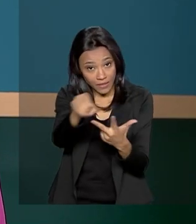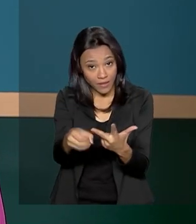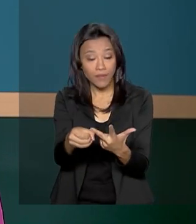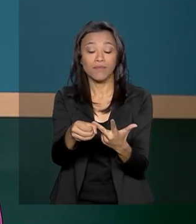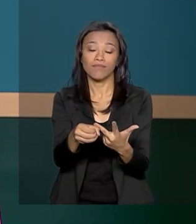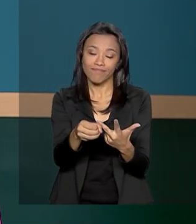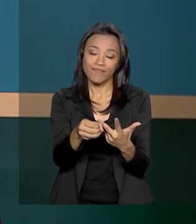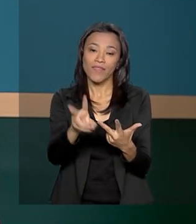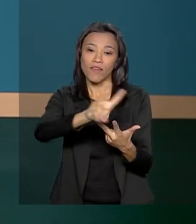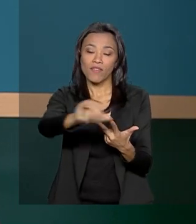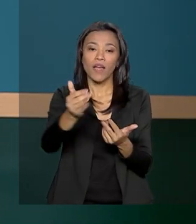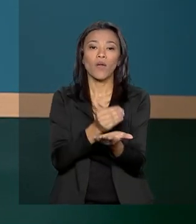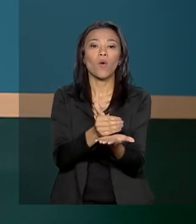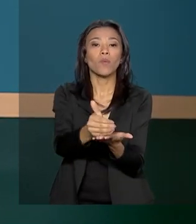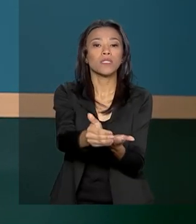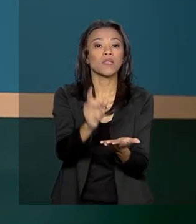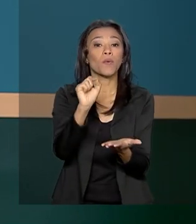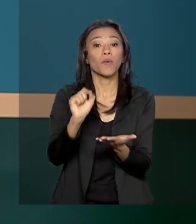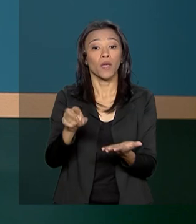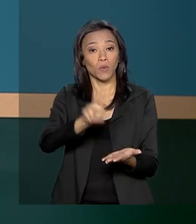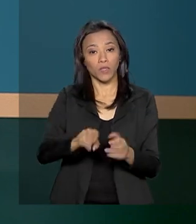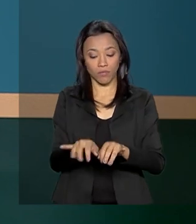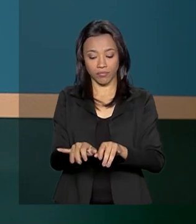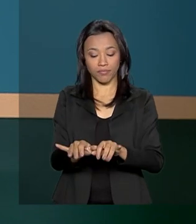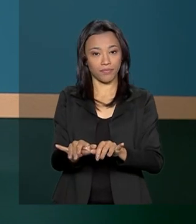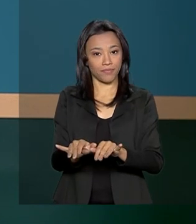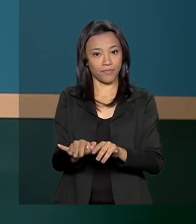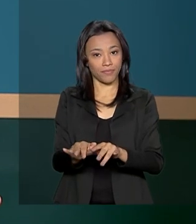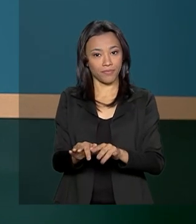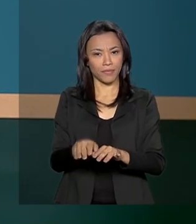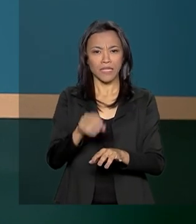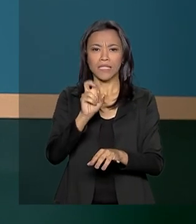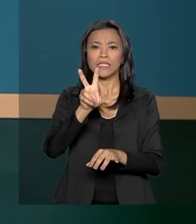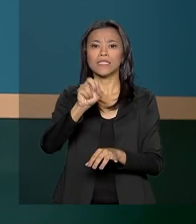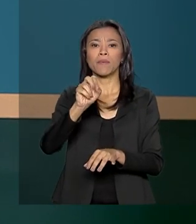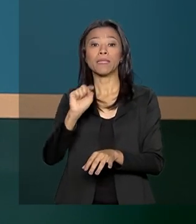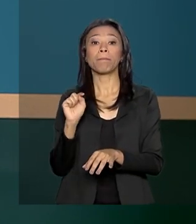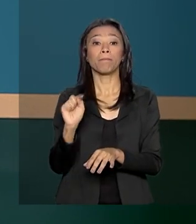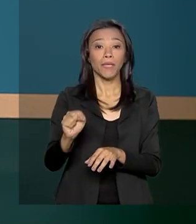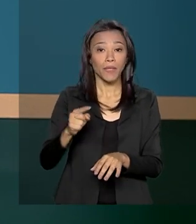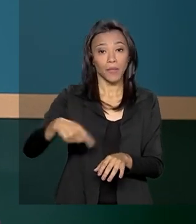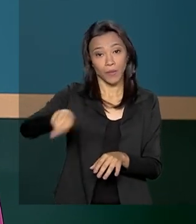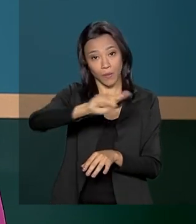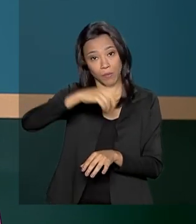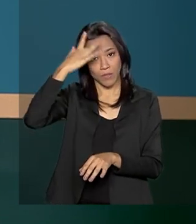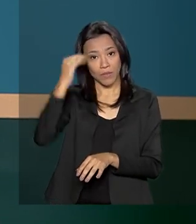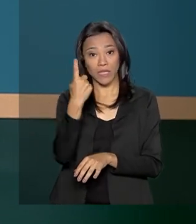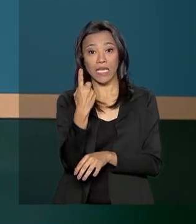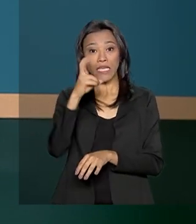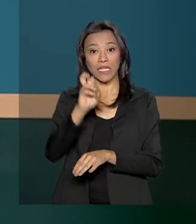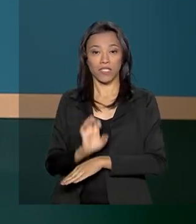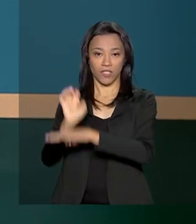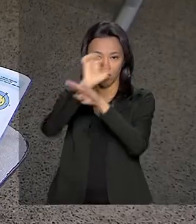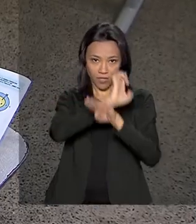Enem, começam a ser aplicadas no sistema digital para cerca de 50 mil candidatos em 15 estados.